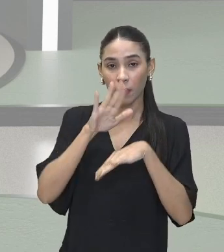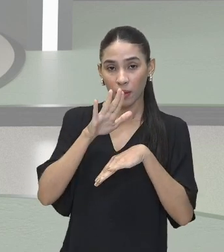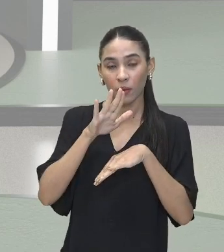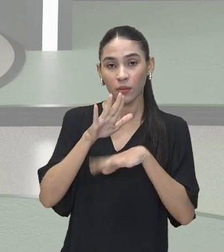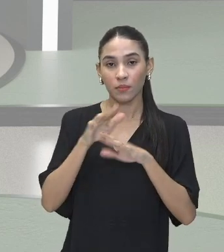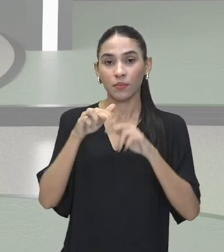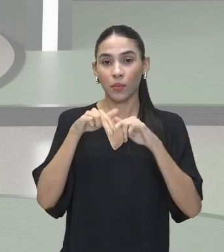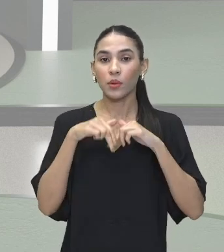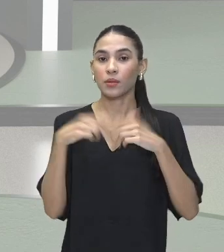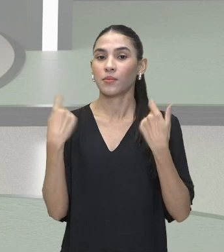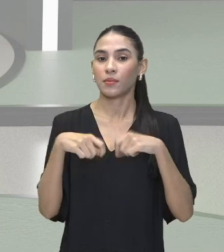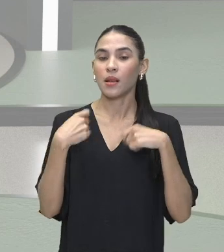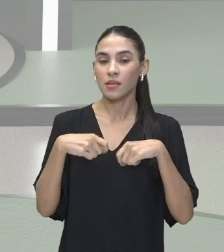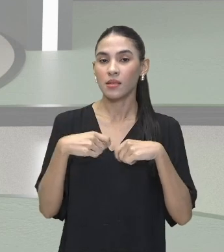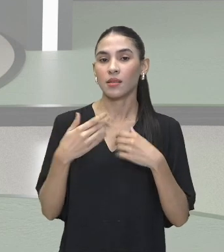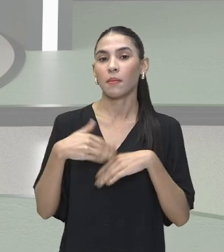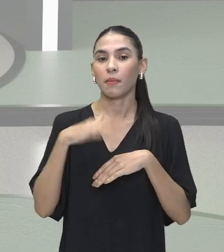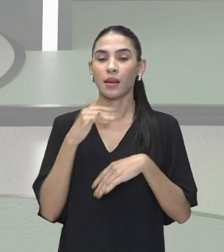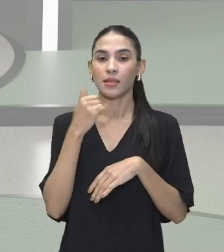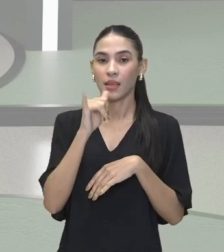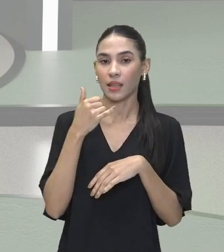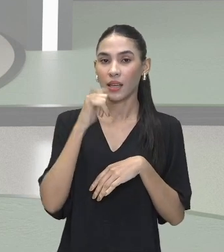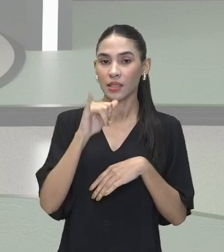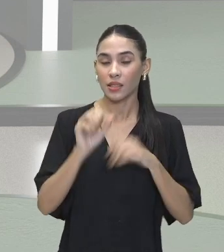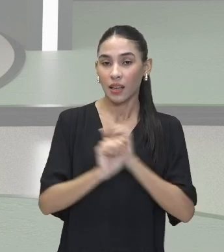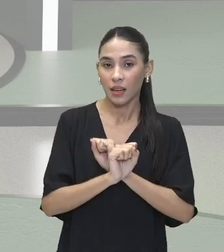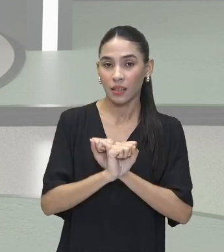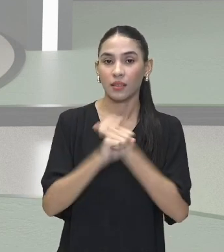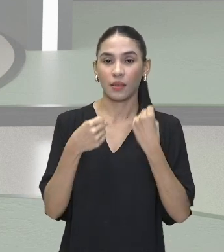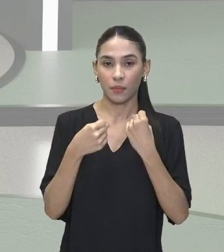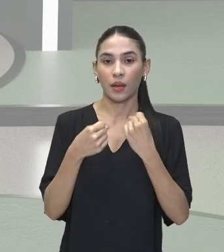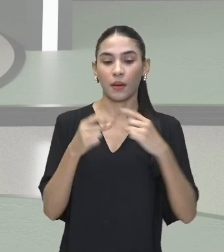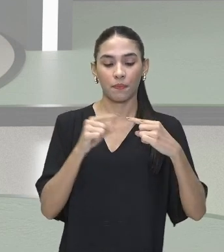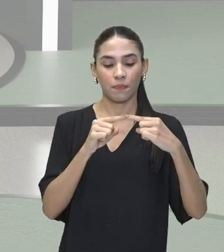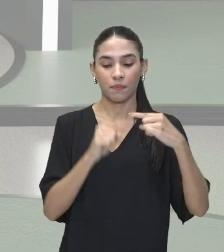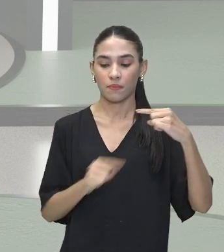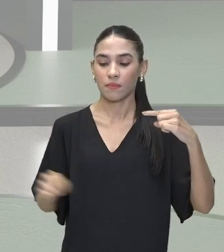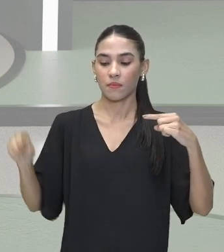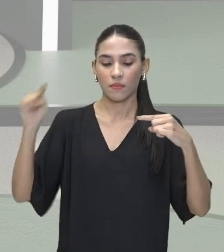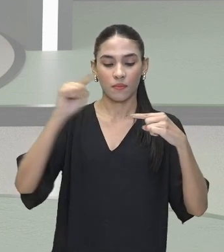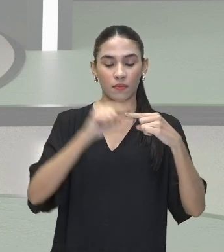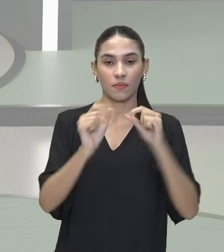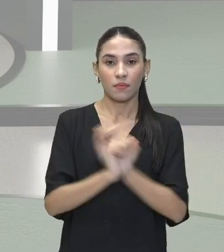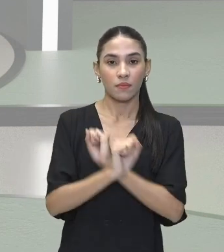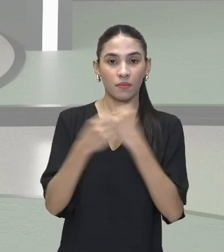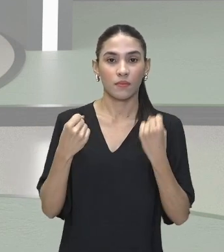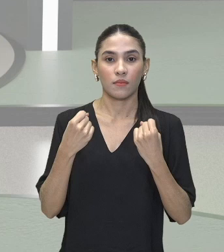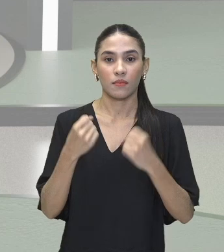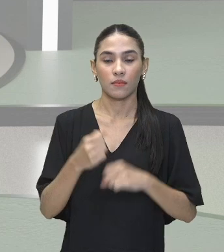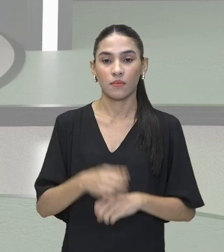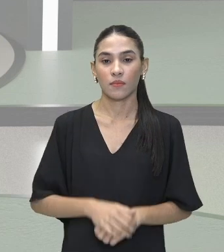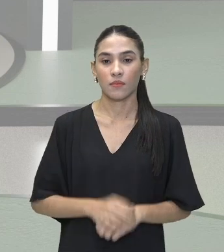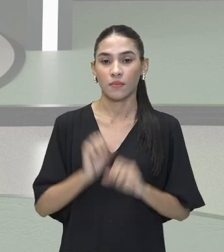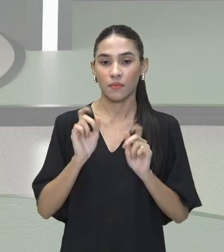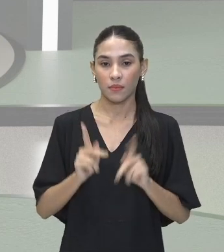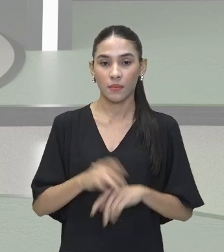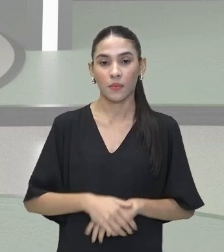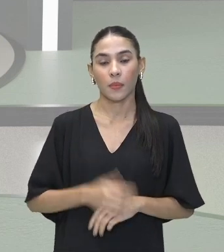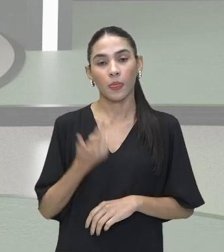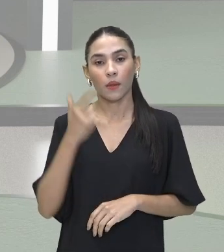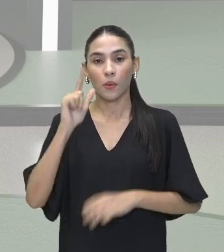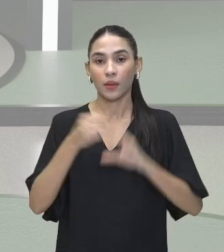é necessário ter mais energia para romper aquele ciclo, para quebrar aquele ciclo. Correto?